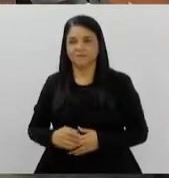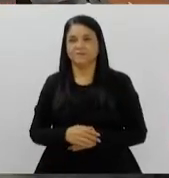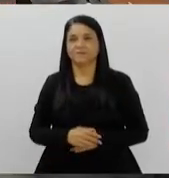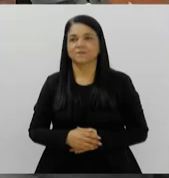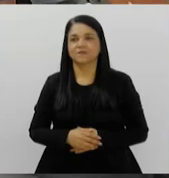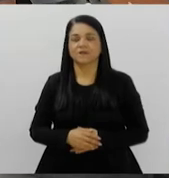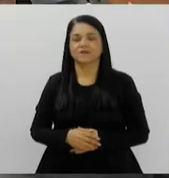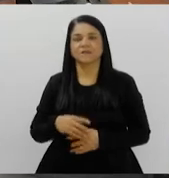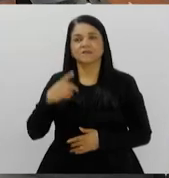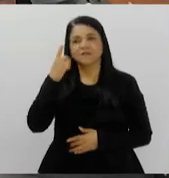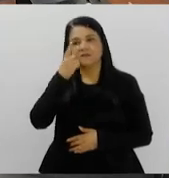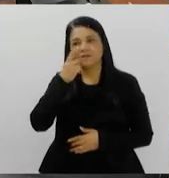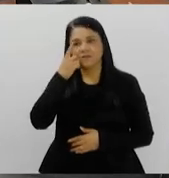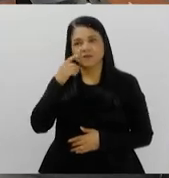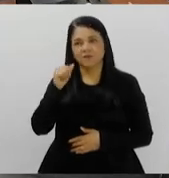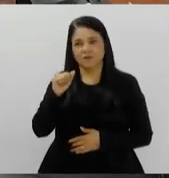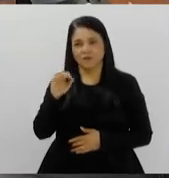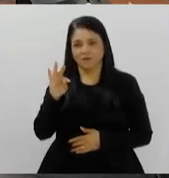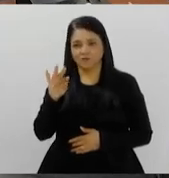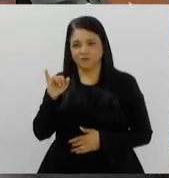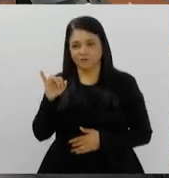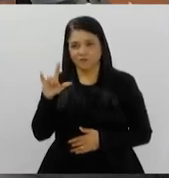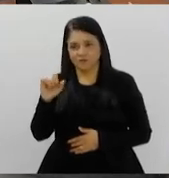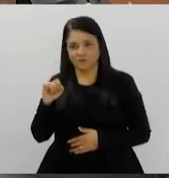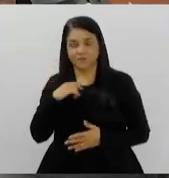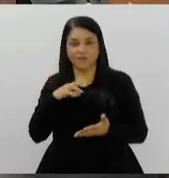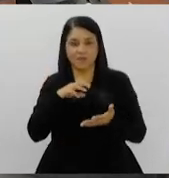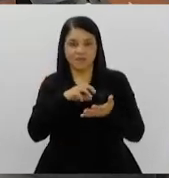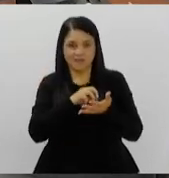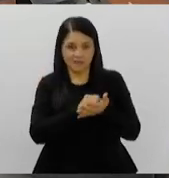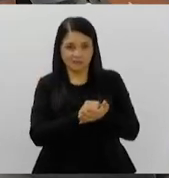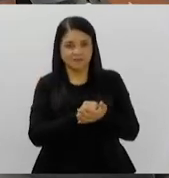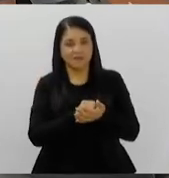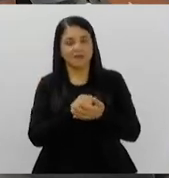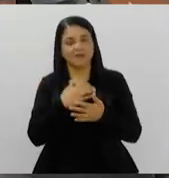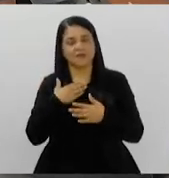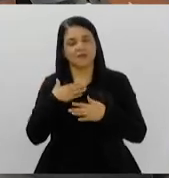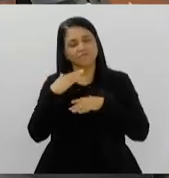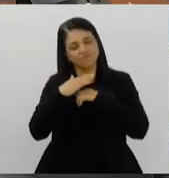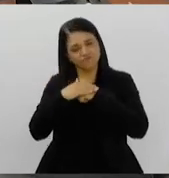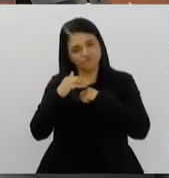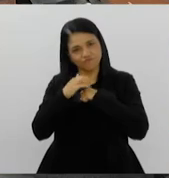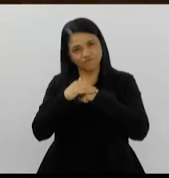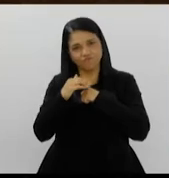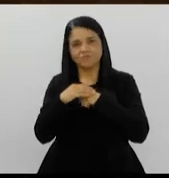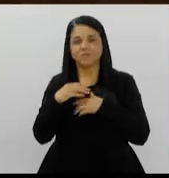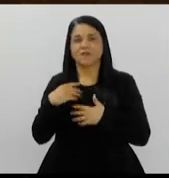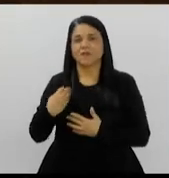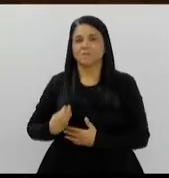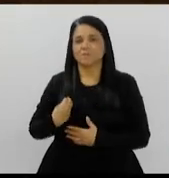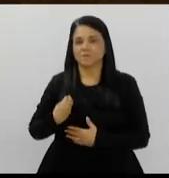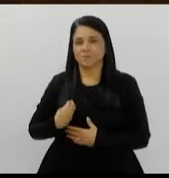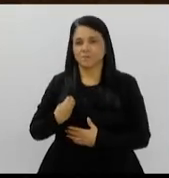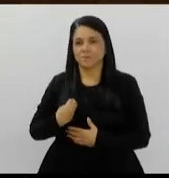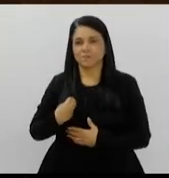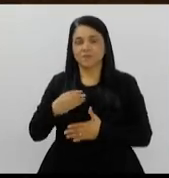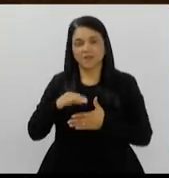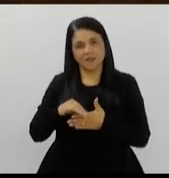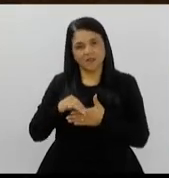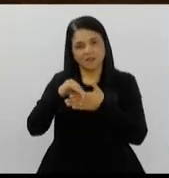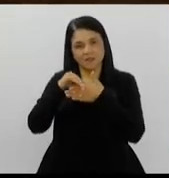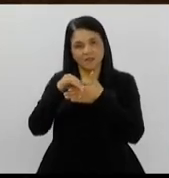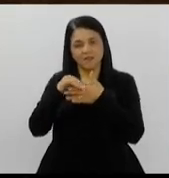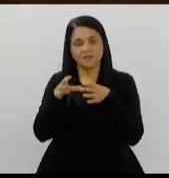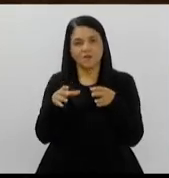Deputado Átila, por favor. Senhor presidente, é para registrar com muito carinho a presença de líderes